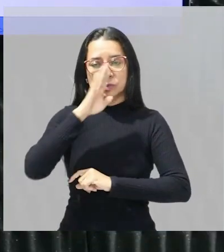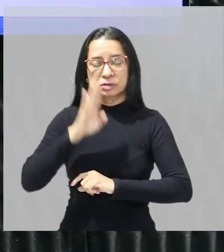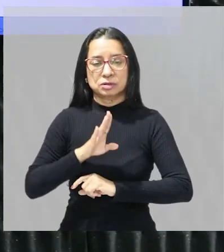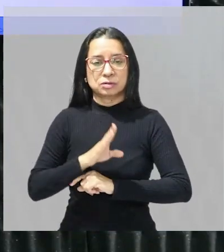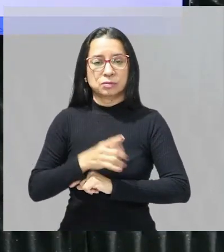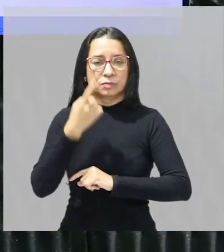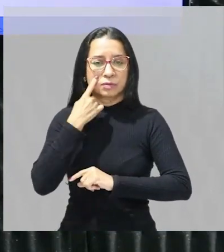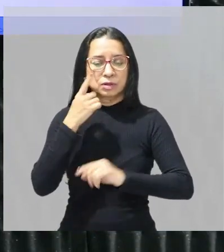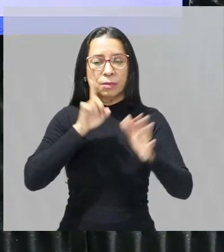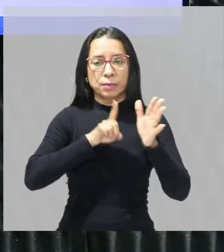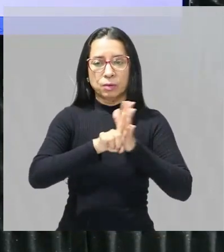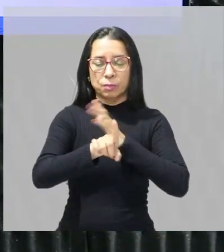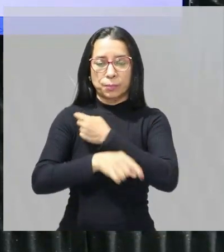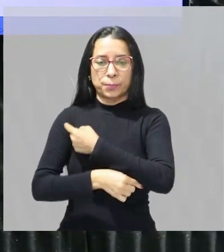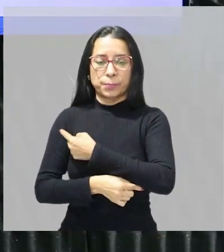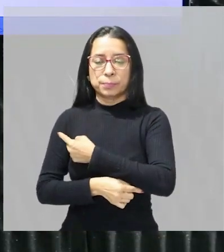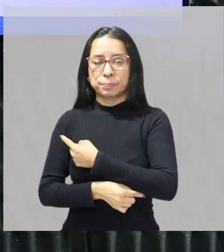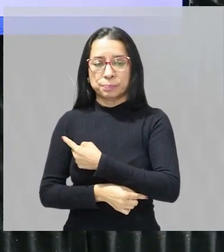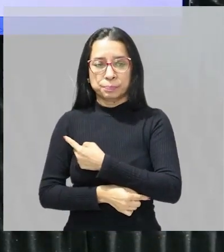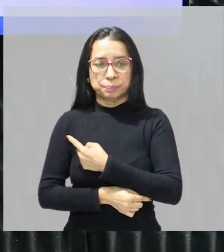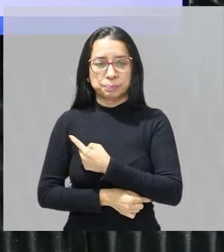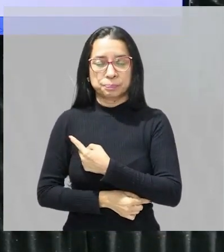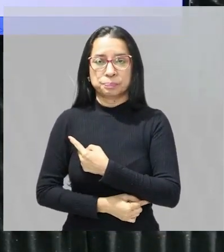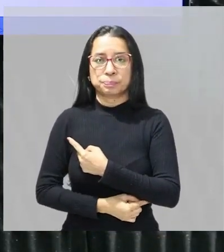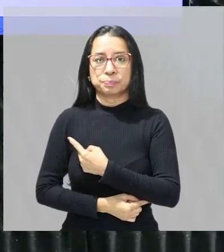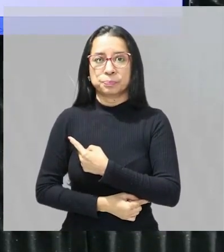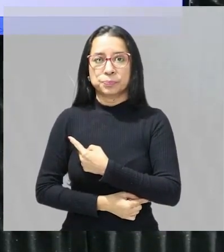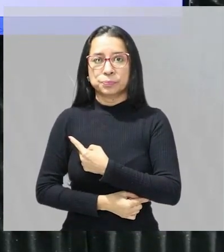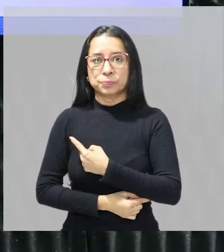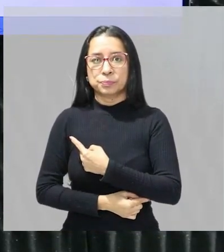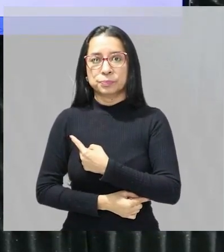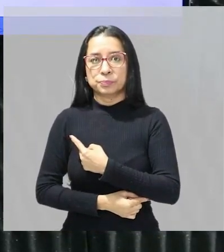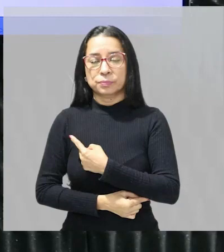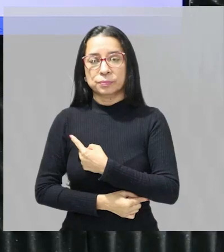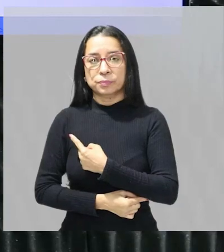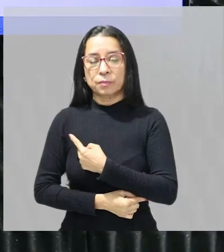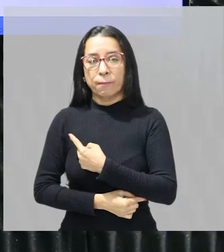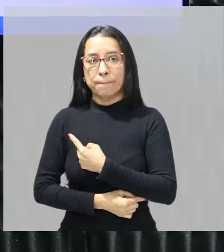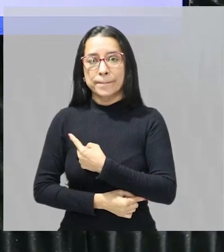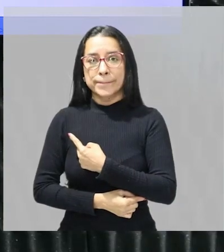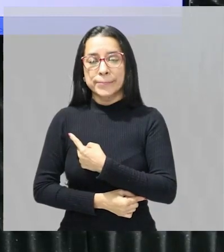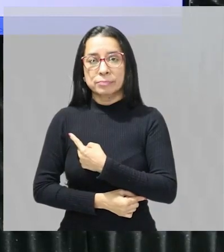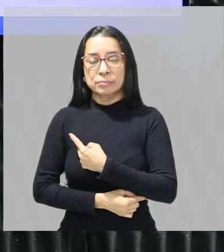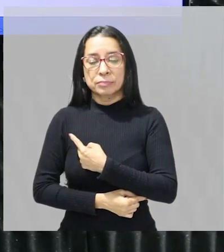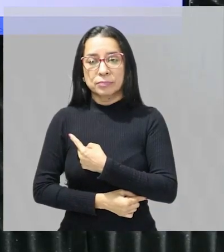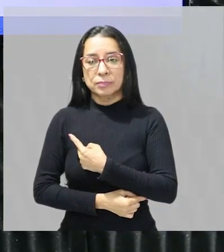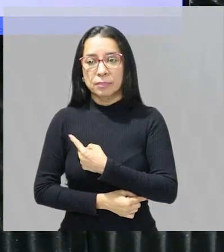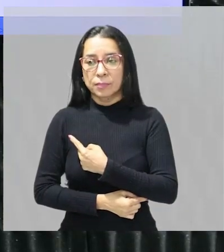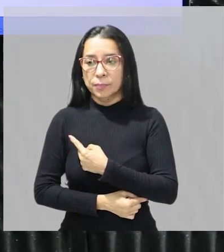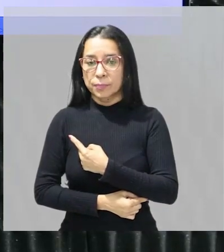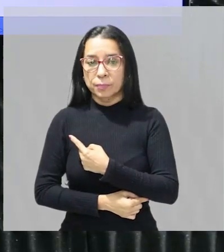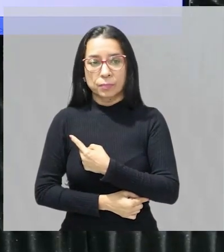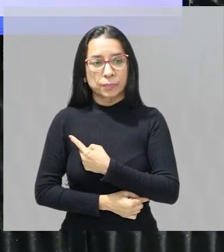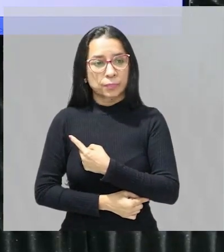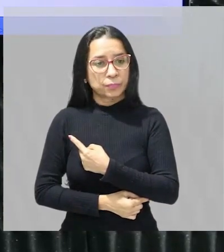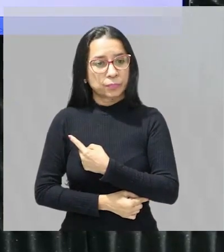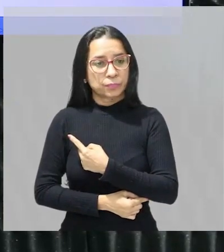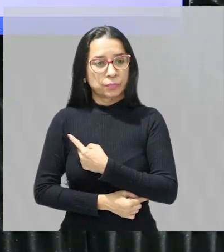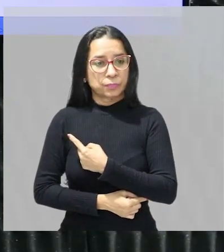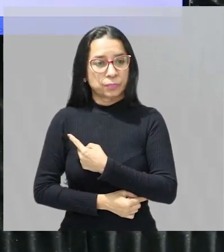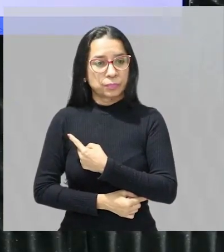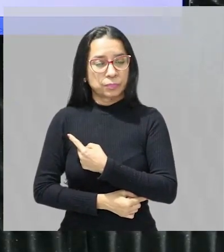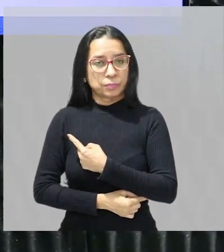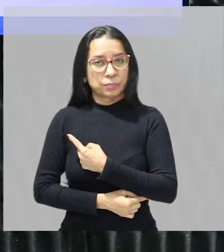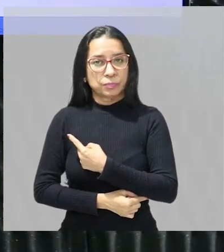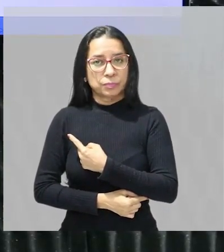leu. A expansão dessa capacidade produtiva do setor agropecuário brasileiro, no contexto que o texto vai te dizer, vai resultar